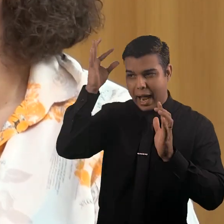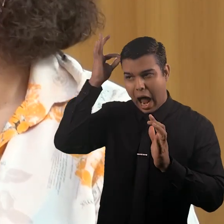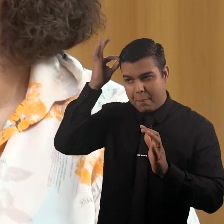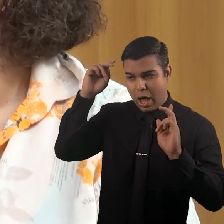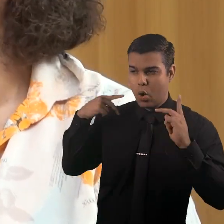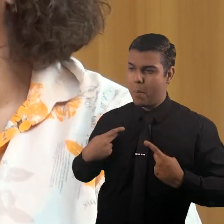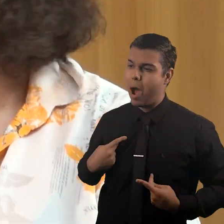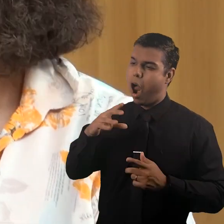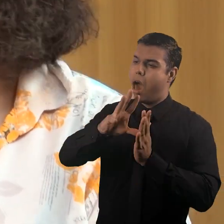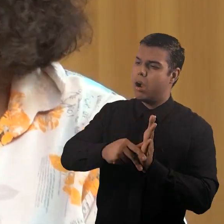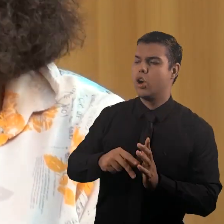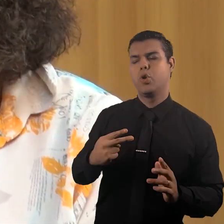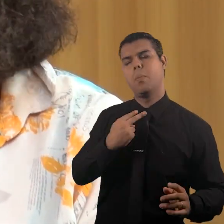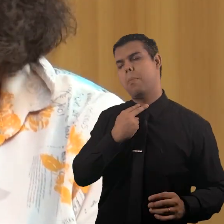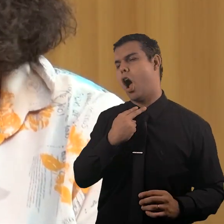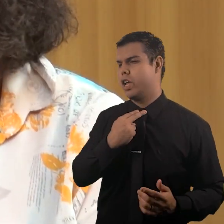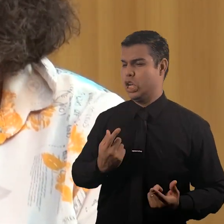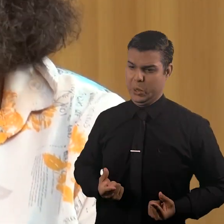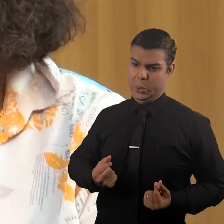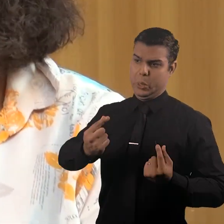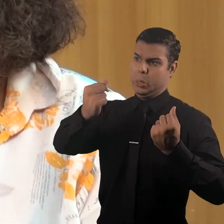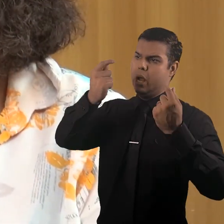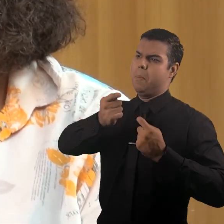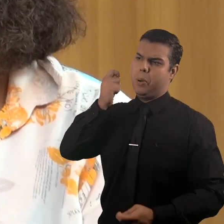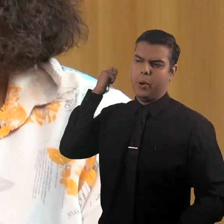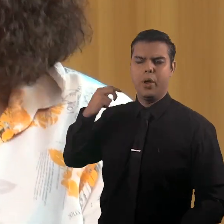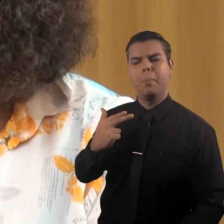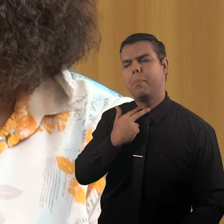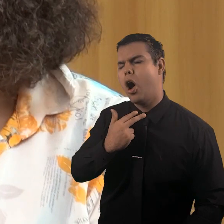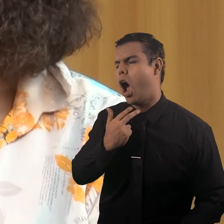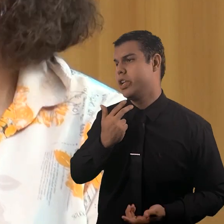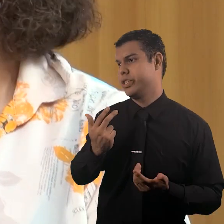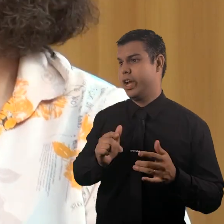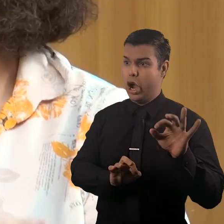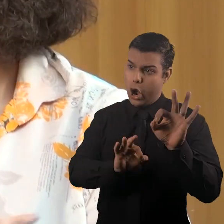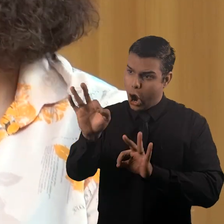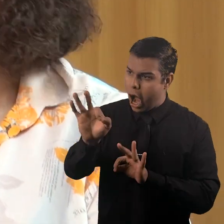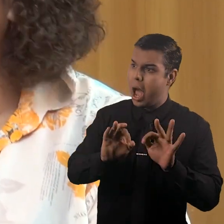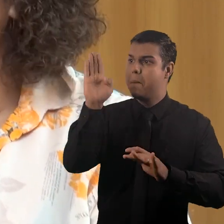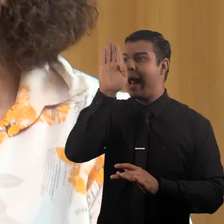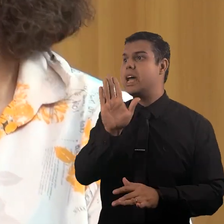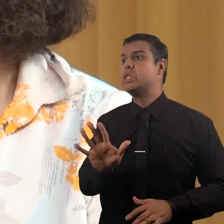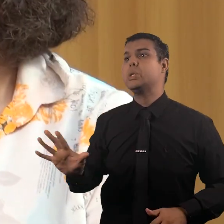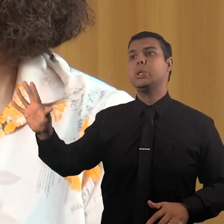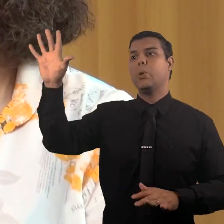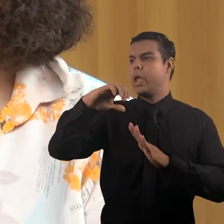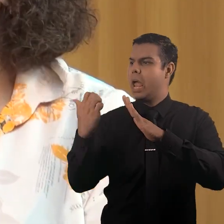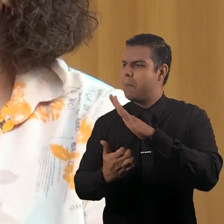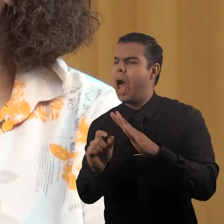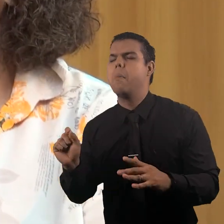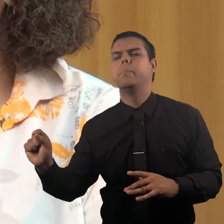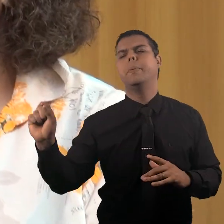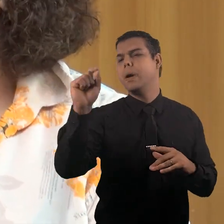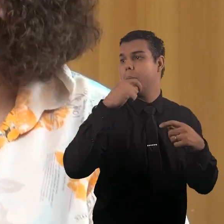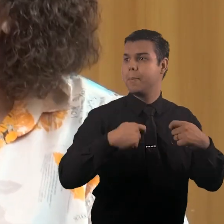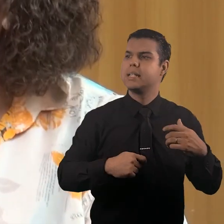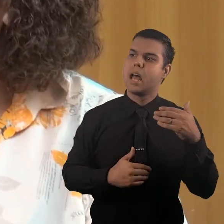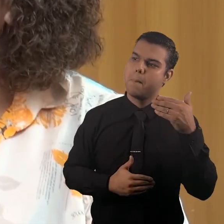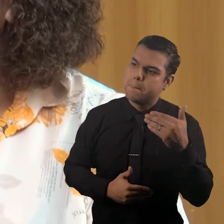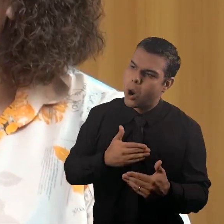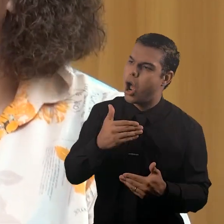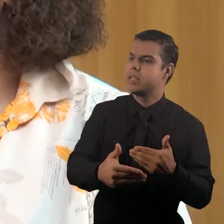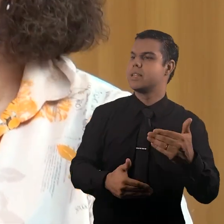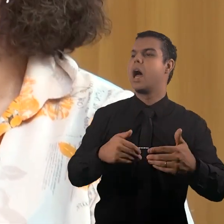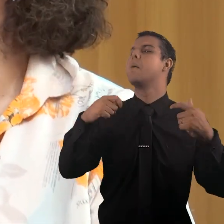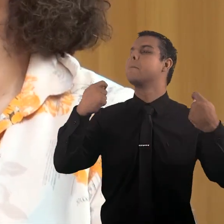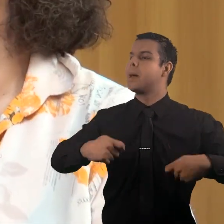cabelo doado. Não pode fazer, não pode enriquecer ilicitamente. As organizações de todo o Brasil precisam ter